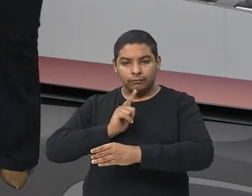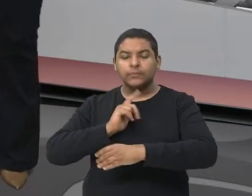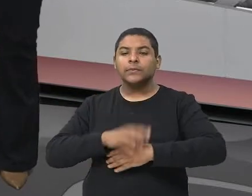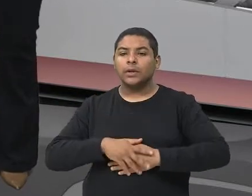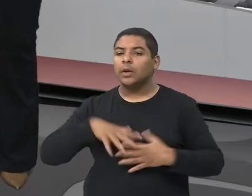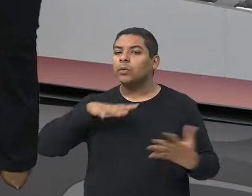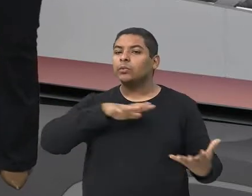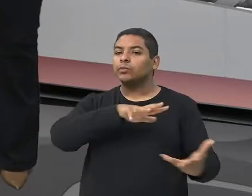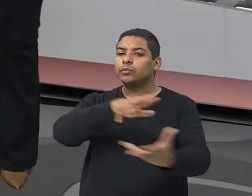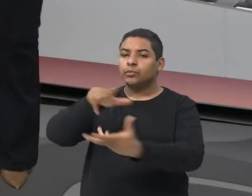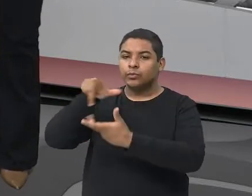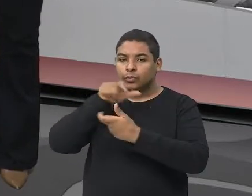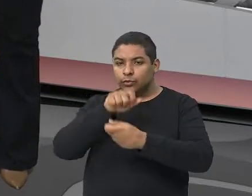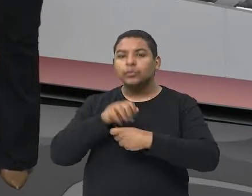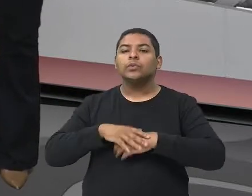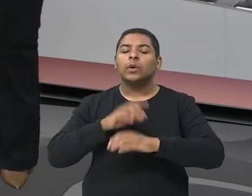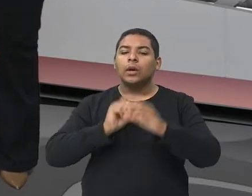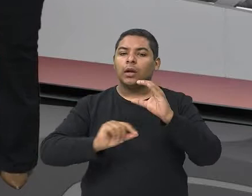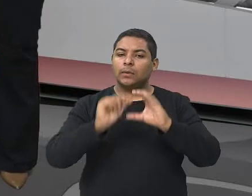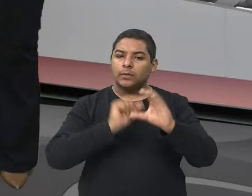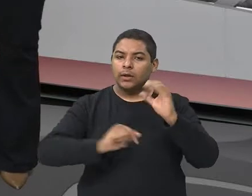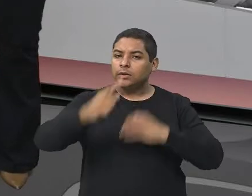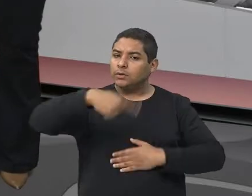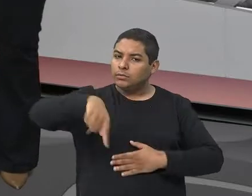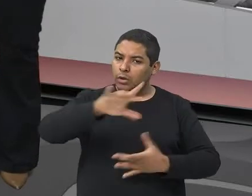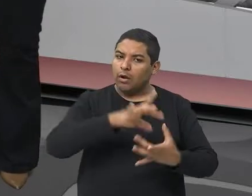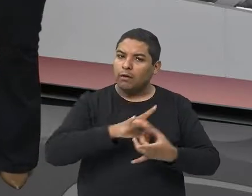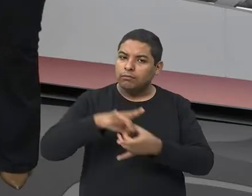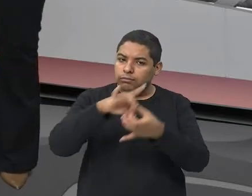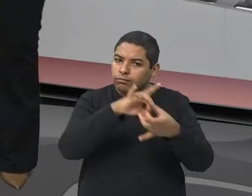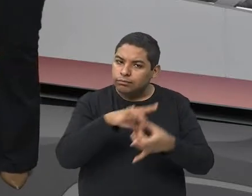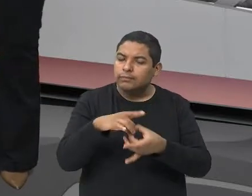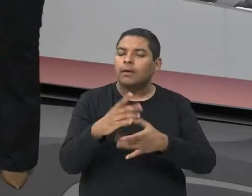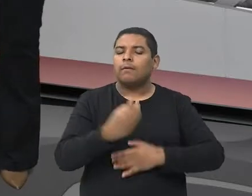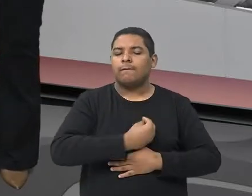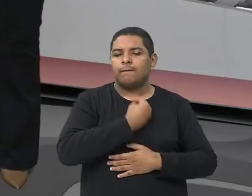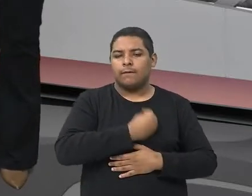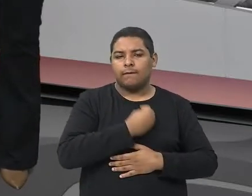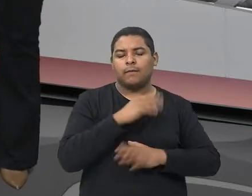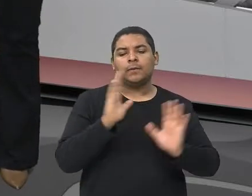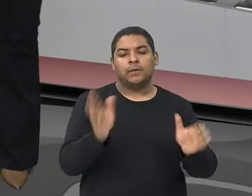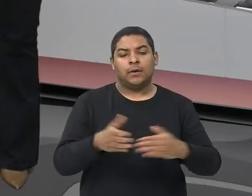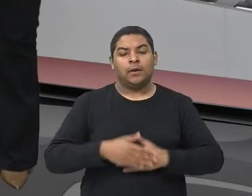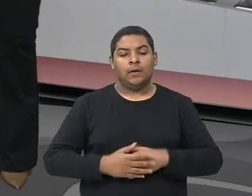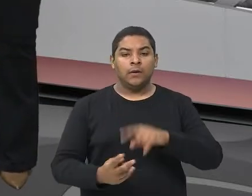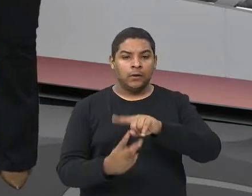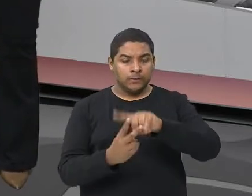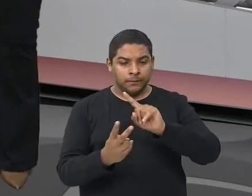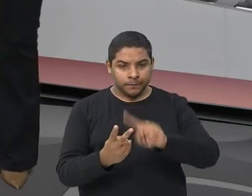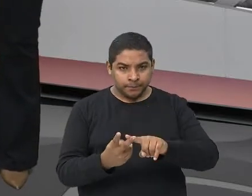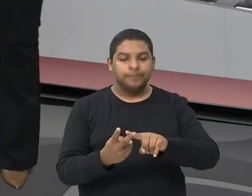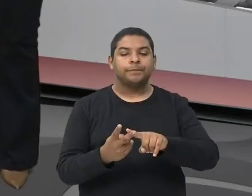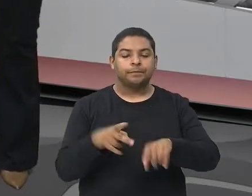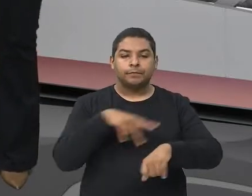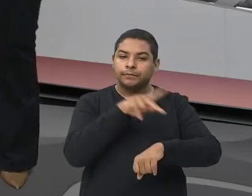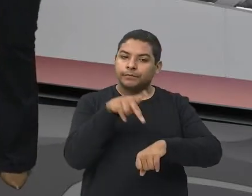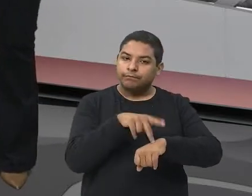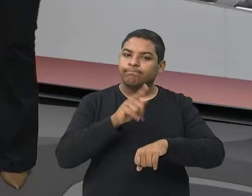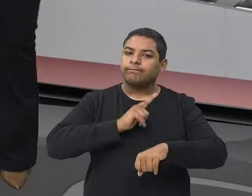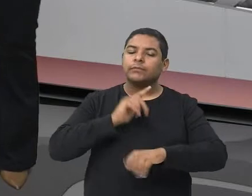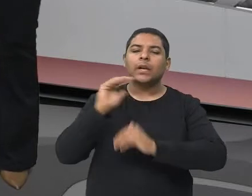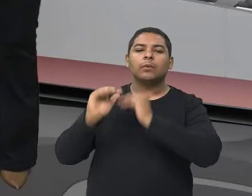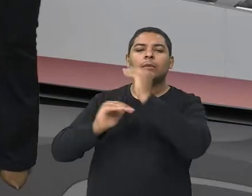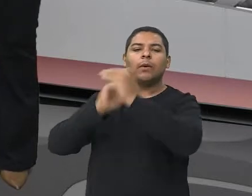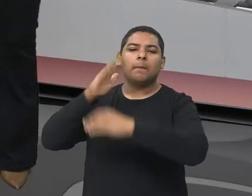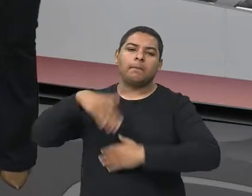gente vive, nesse processo de globalização, e que a cada dia esses dois países se desenvolvem cada vez mais,